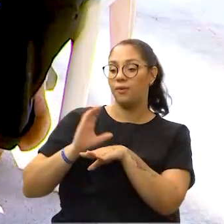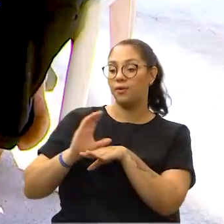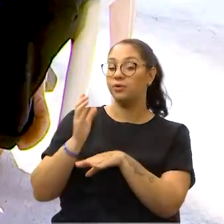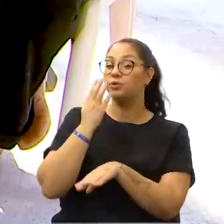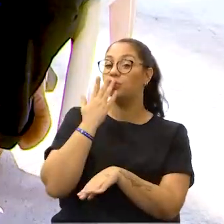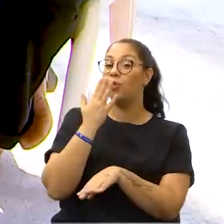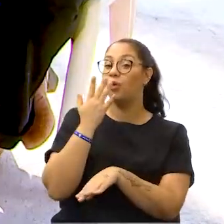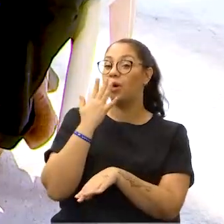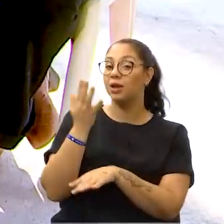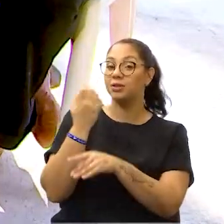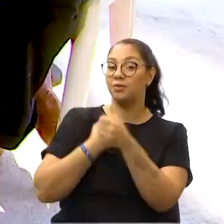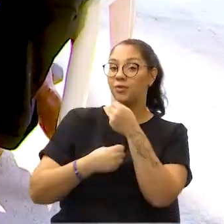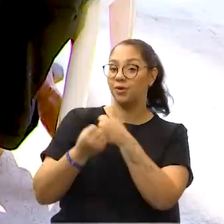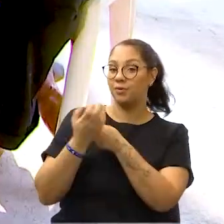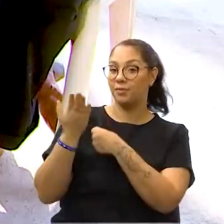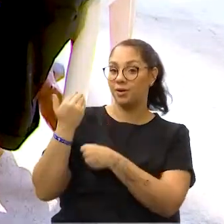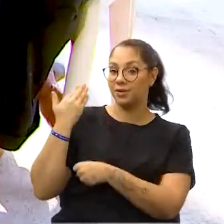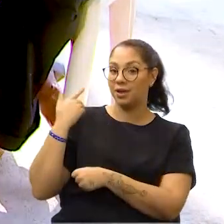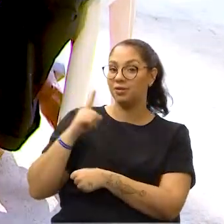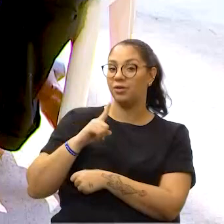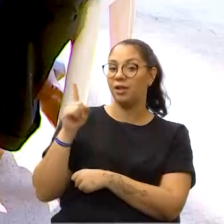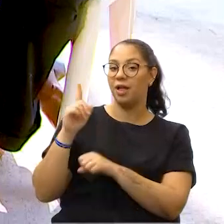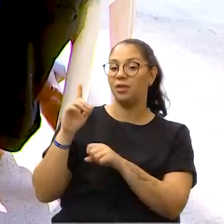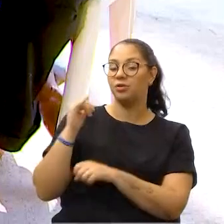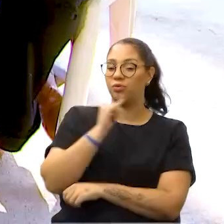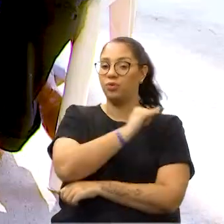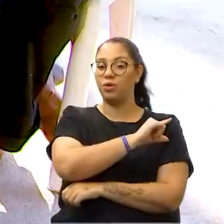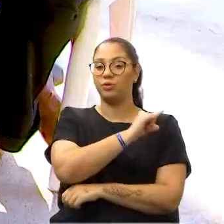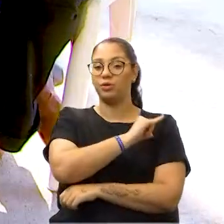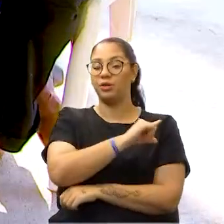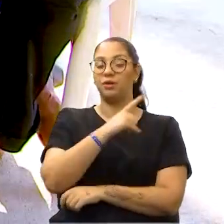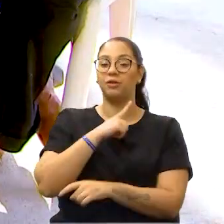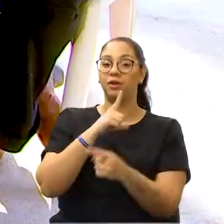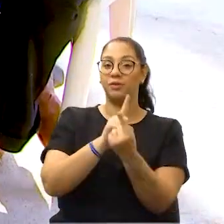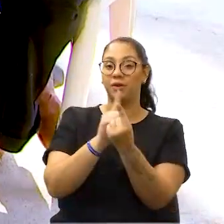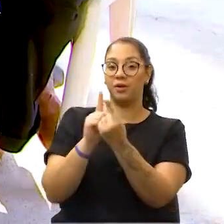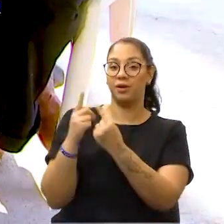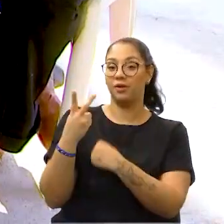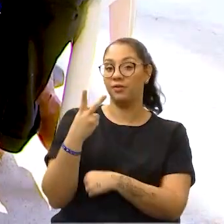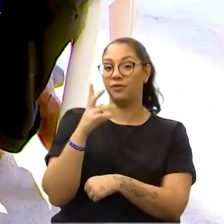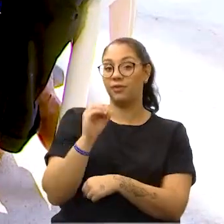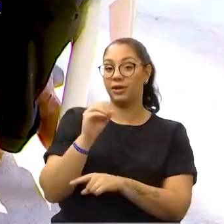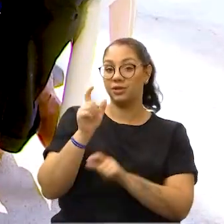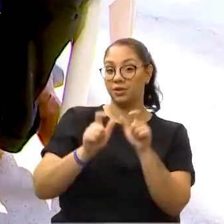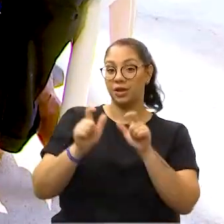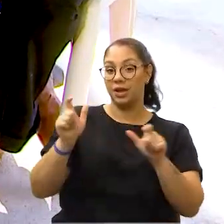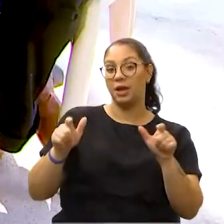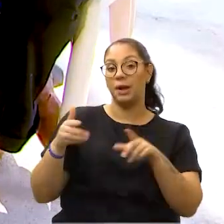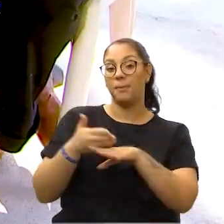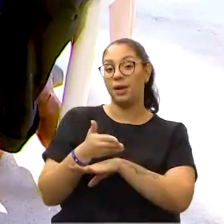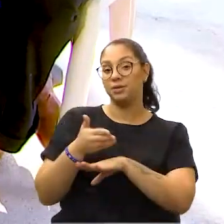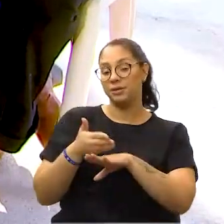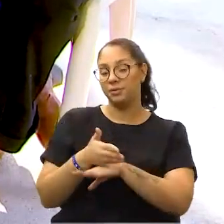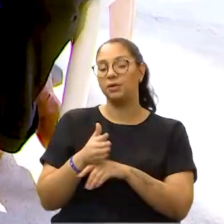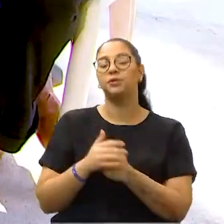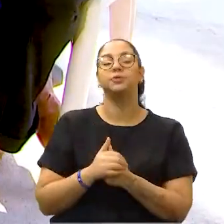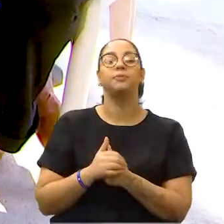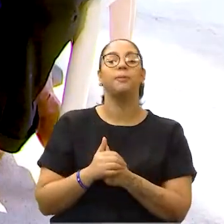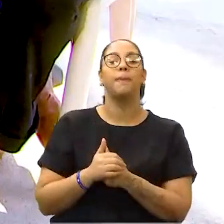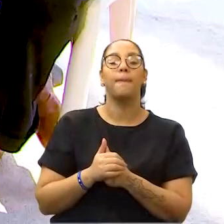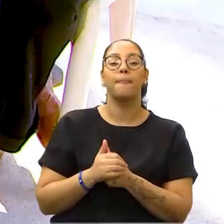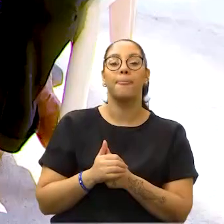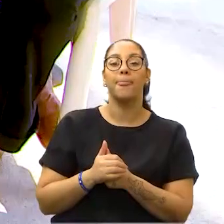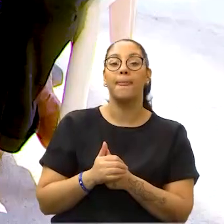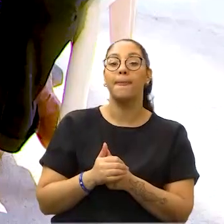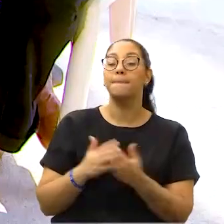com duração de 9 meses no ano retrasado, foi o Reconquista do Rio de Janeiro, que a gente atendeu também 20